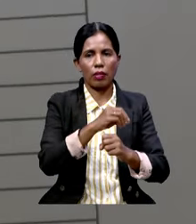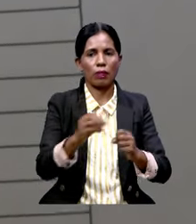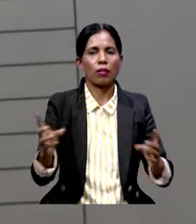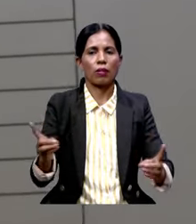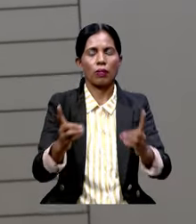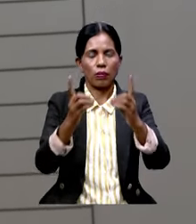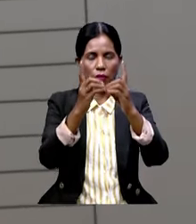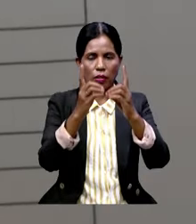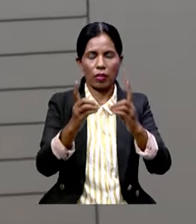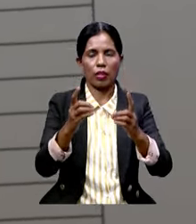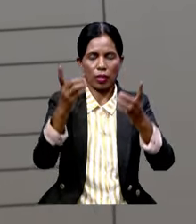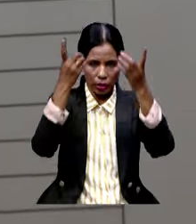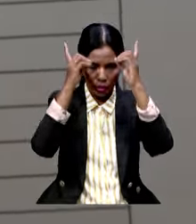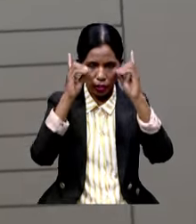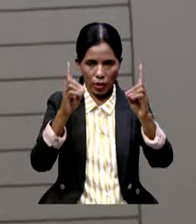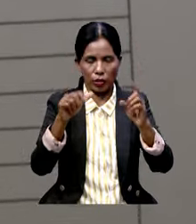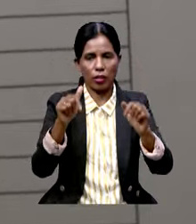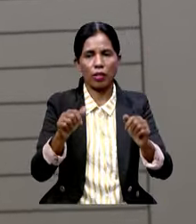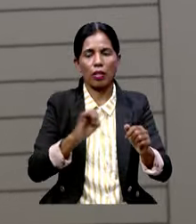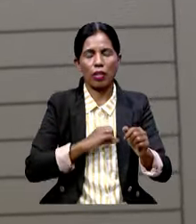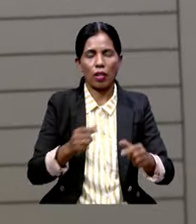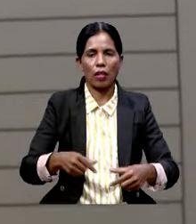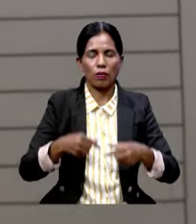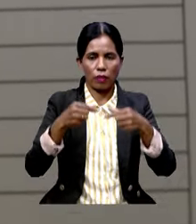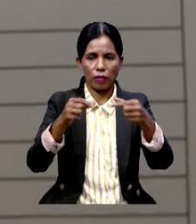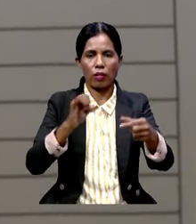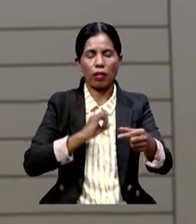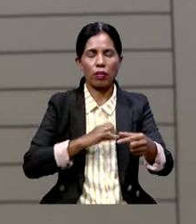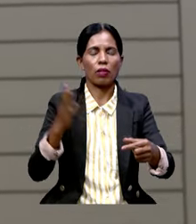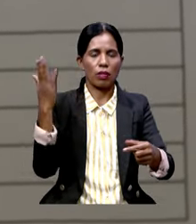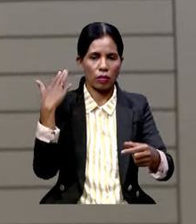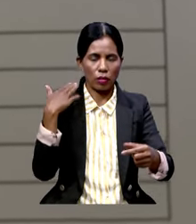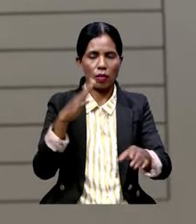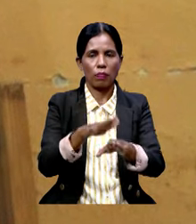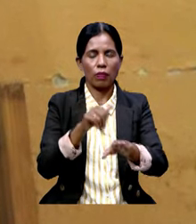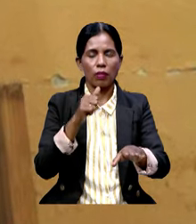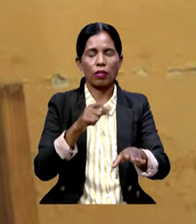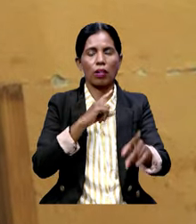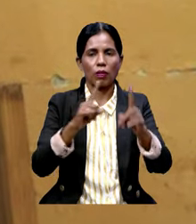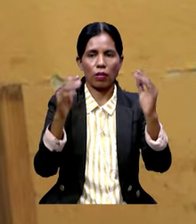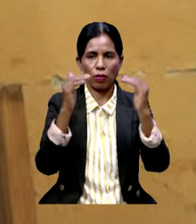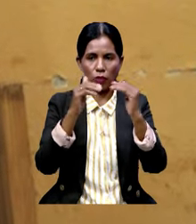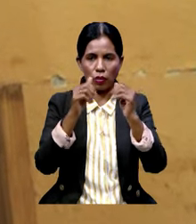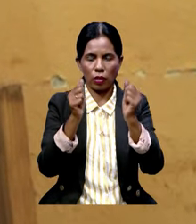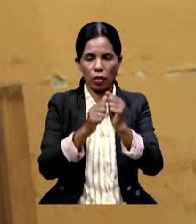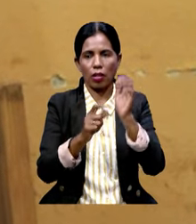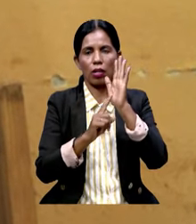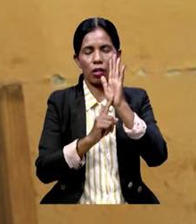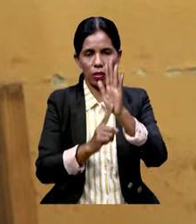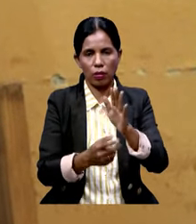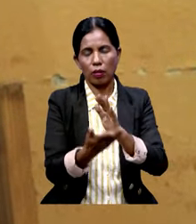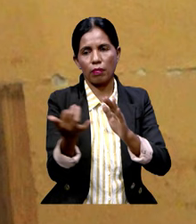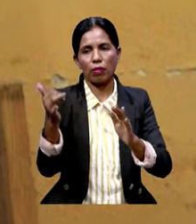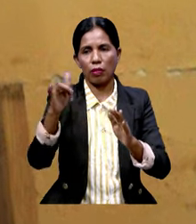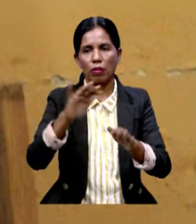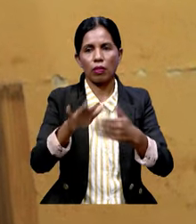da né. Então, decisão da mesma que ao for mesmo, ao antes mesmo, ao bom, se não é ao encontro, ao informa a Sira, e